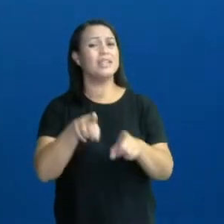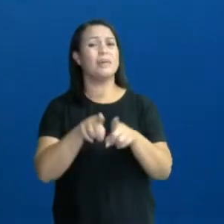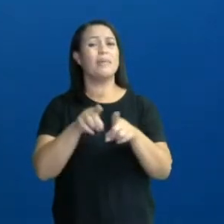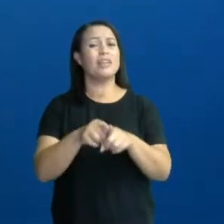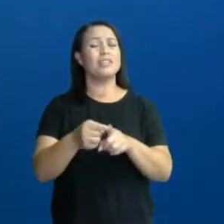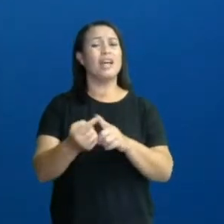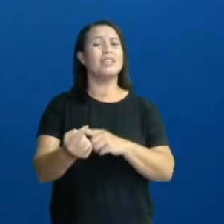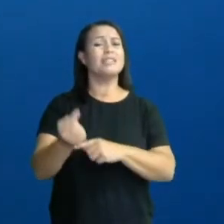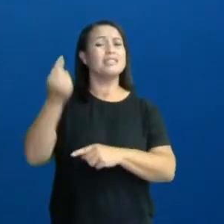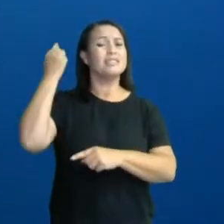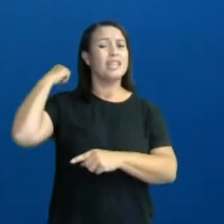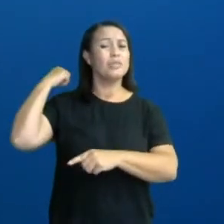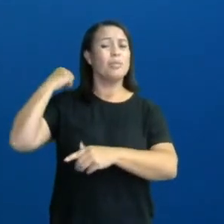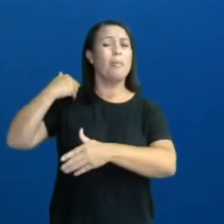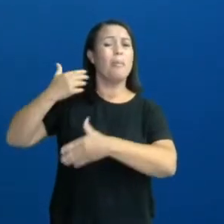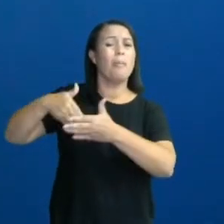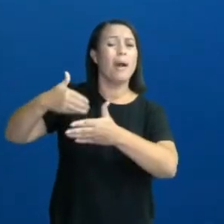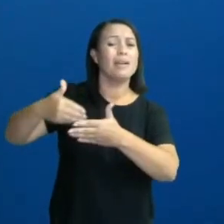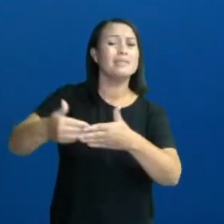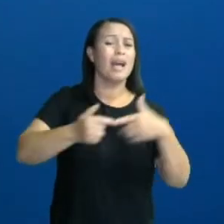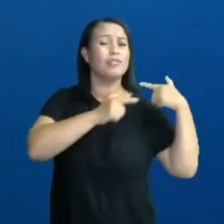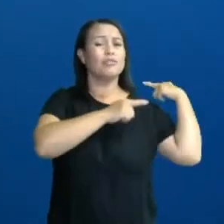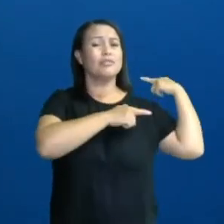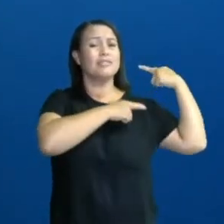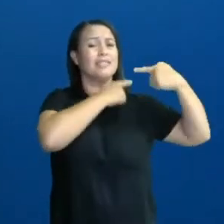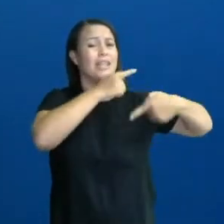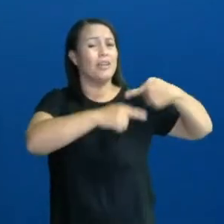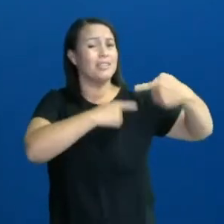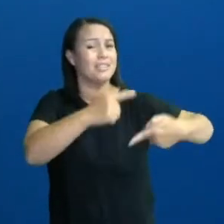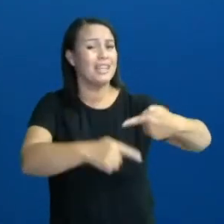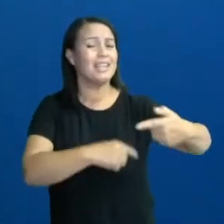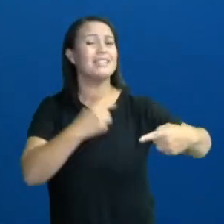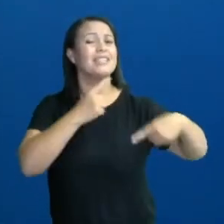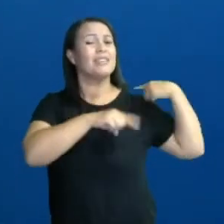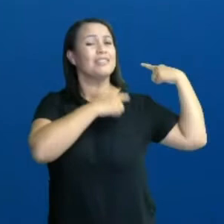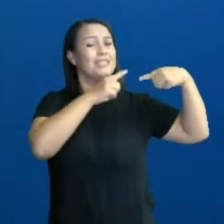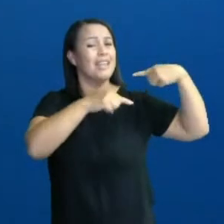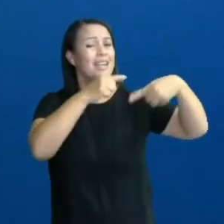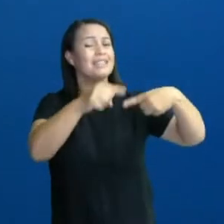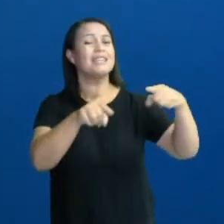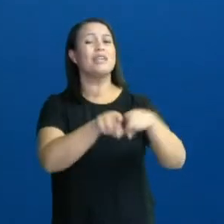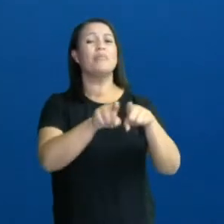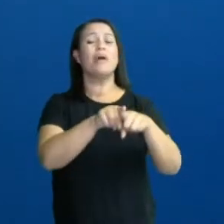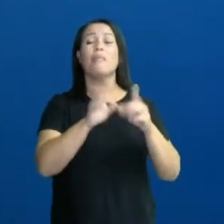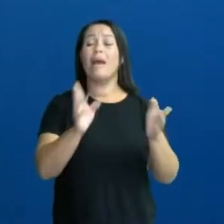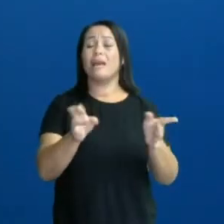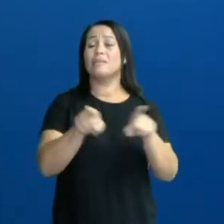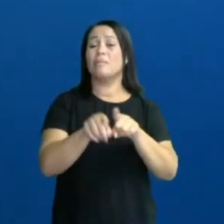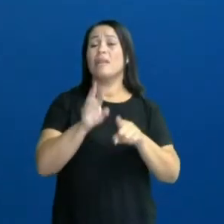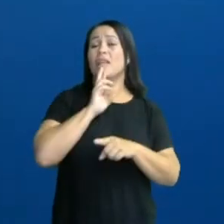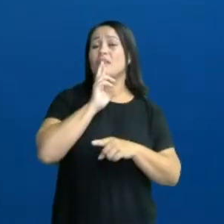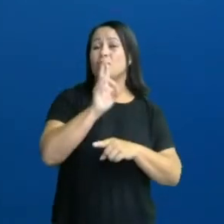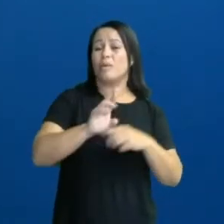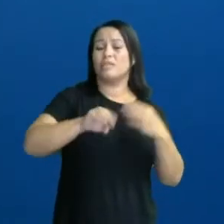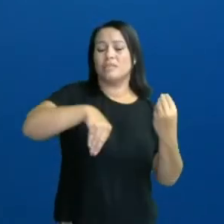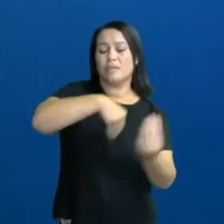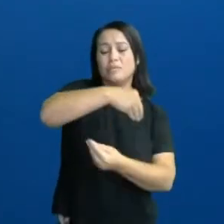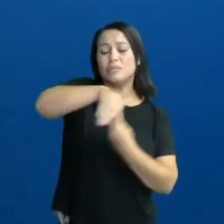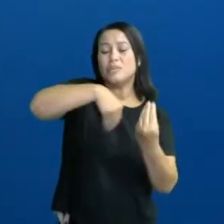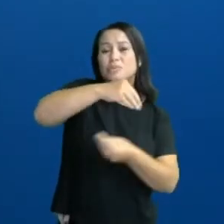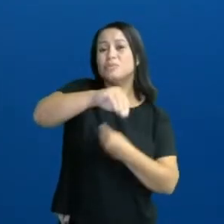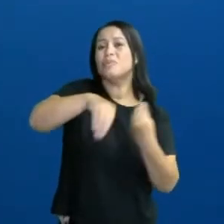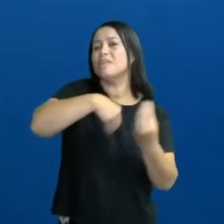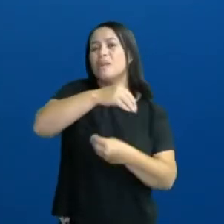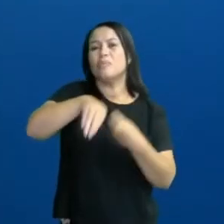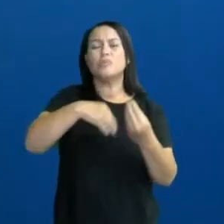povos originários, mas também do resultado dessa mistura, né? A gente sabe que o processo para essa mistura